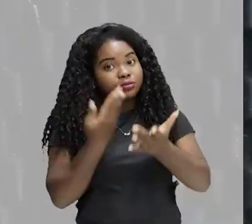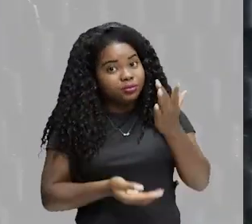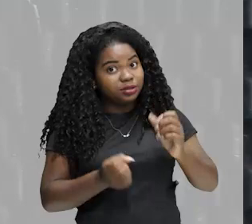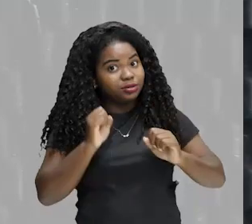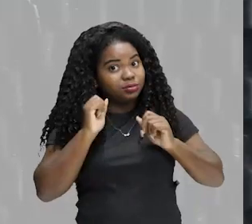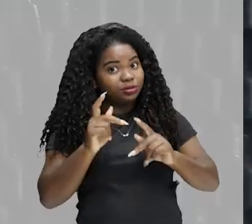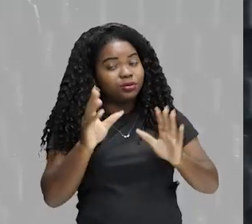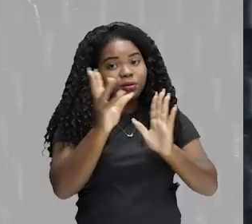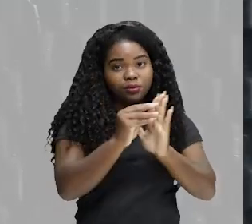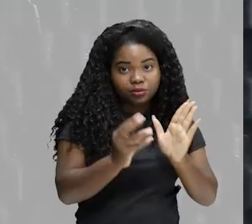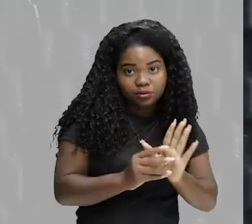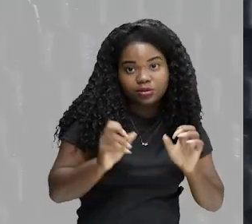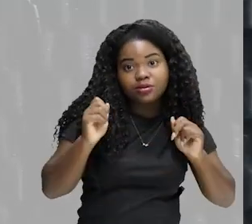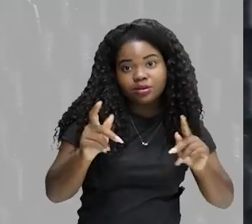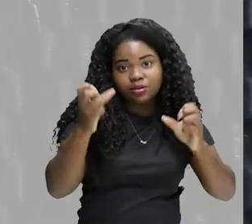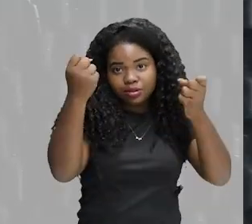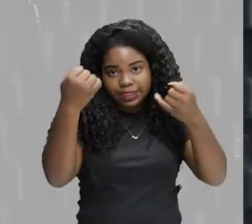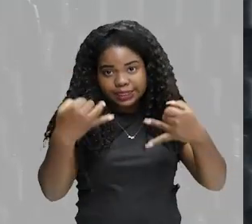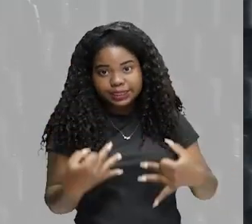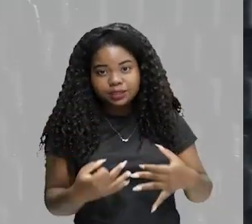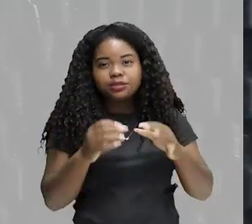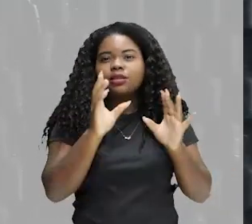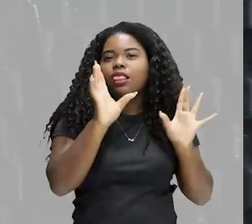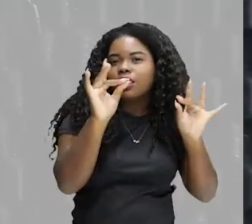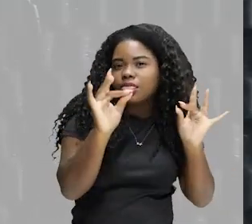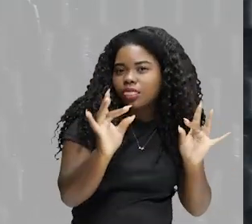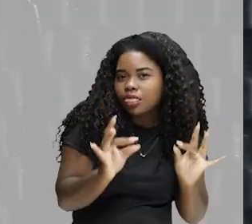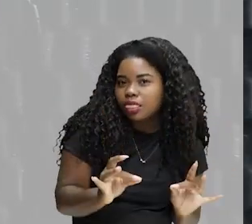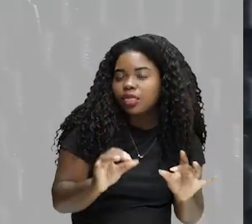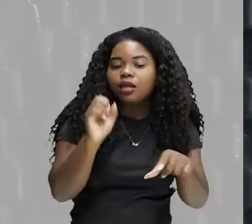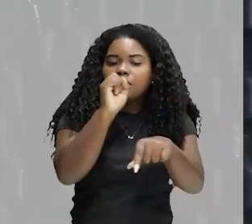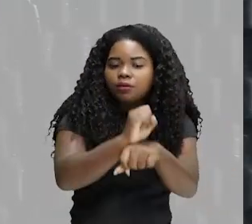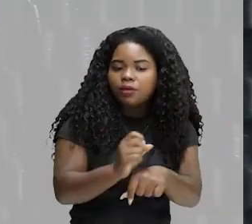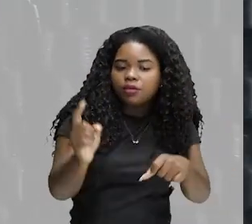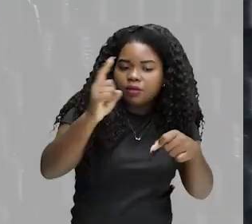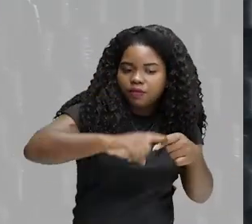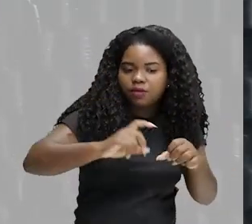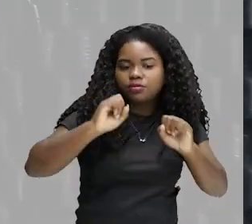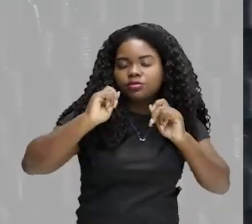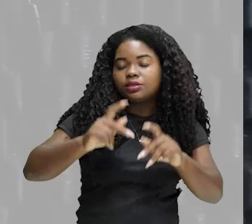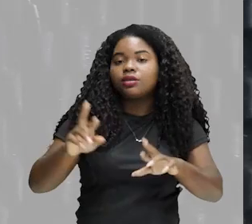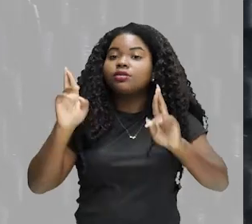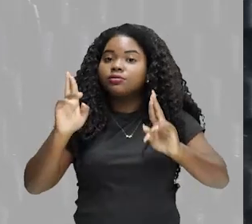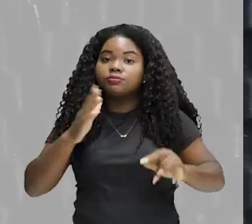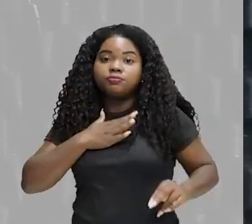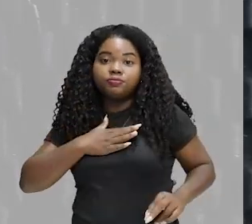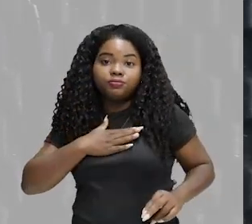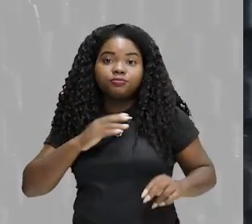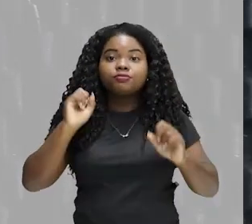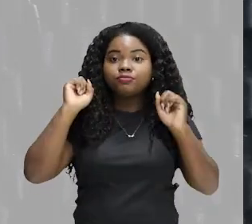em conteúdo e nem em explicação. Tá tudo explicadinho, dá um pause e volta de novo. Espero que você tenha